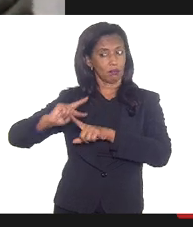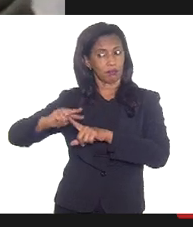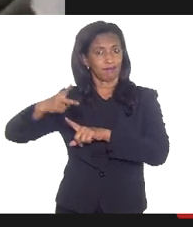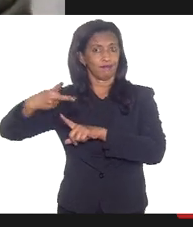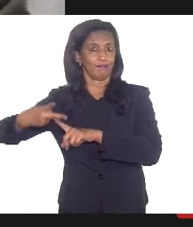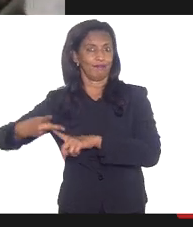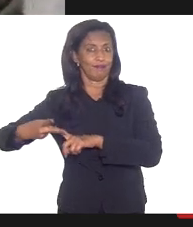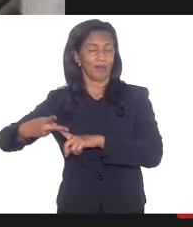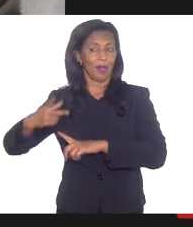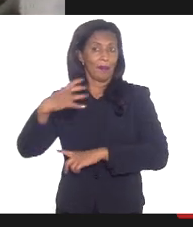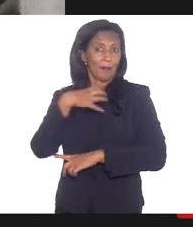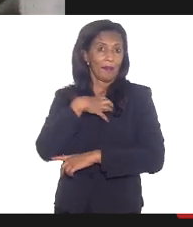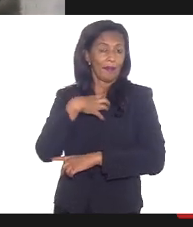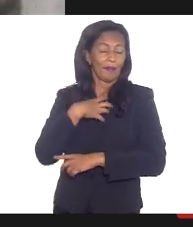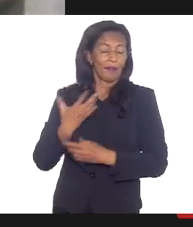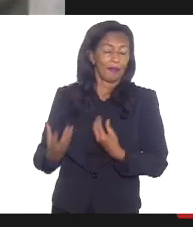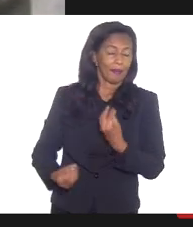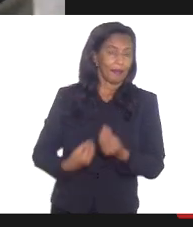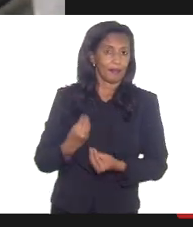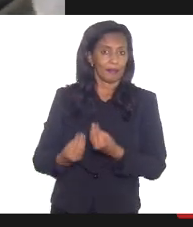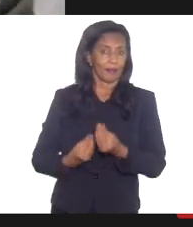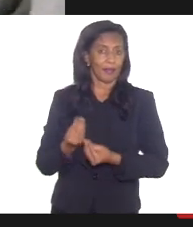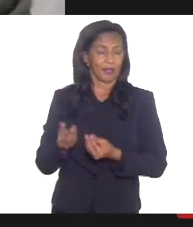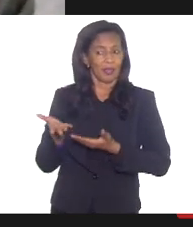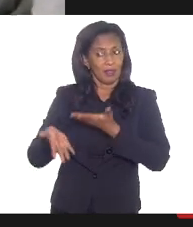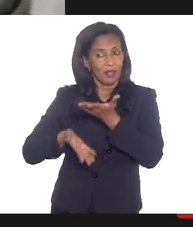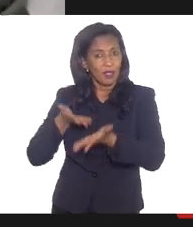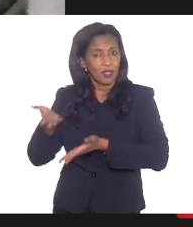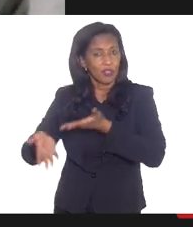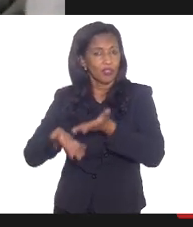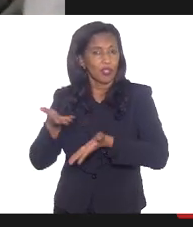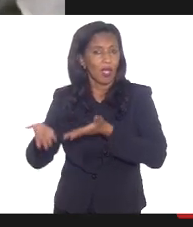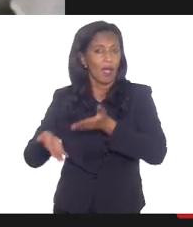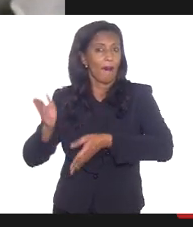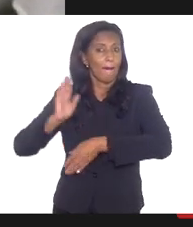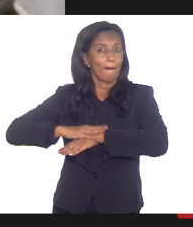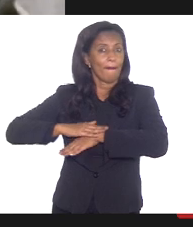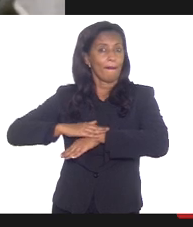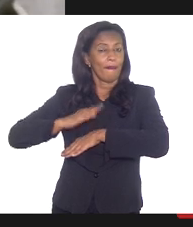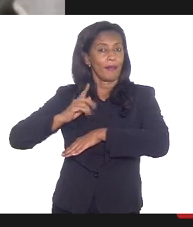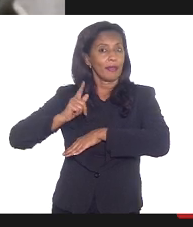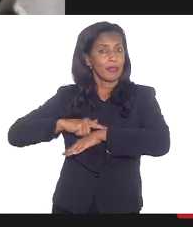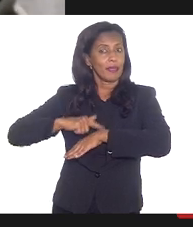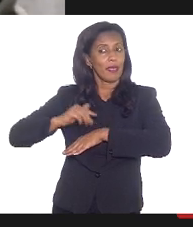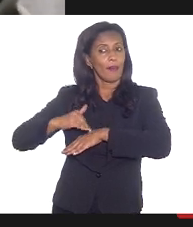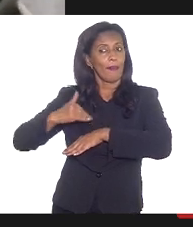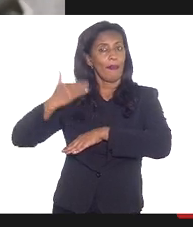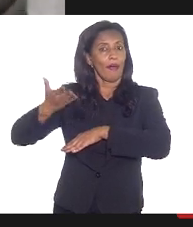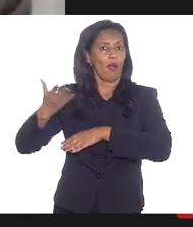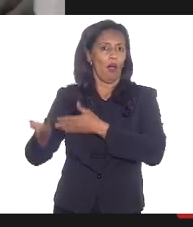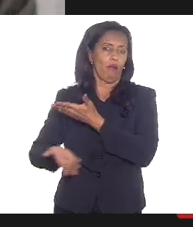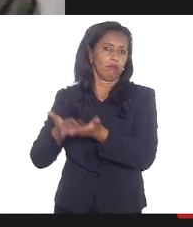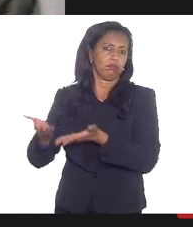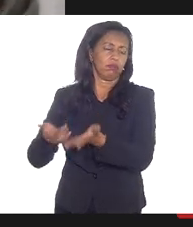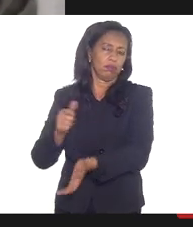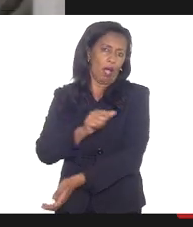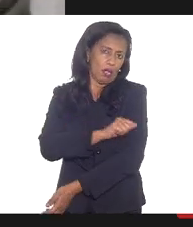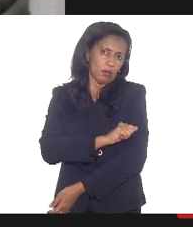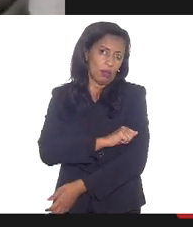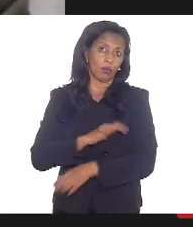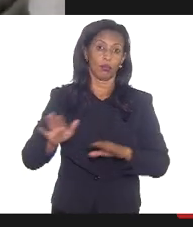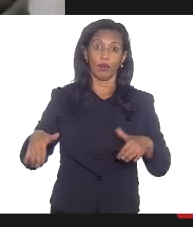assim, para ser dedicado o maior tempo para os alunos. Então, assim,